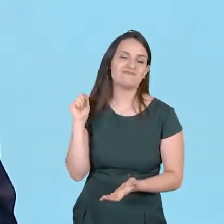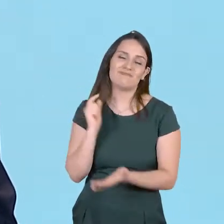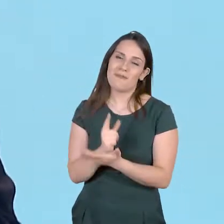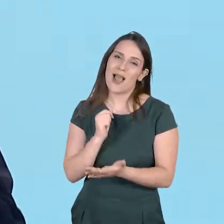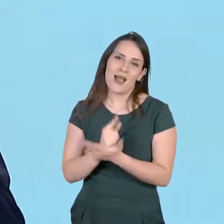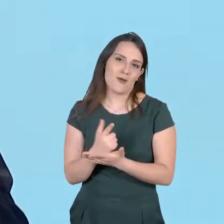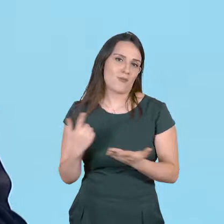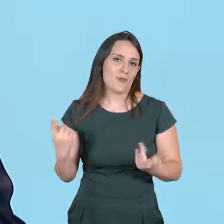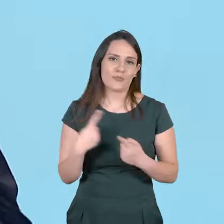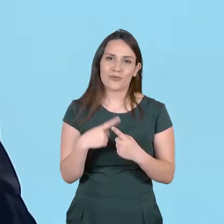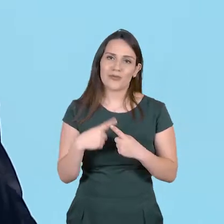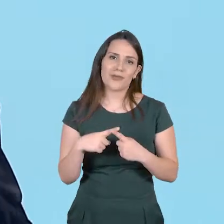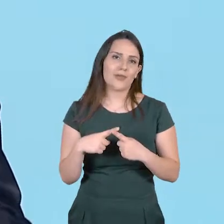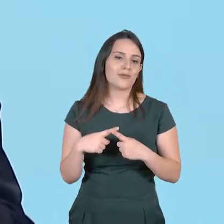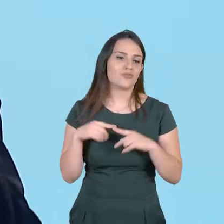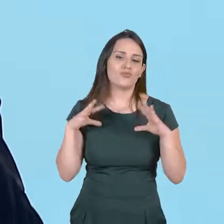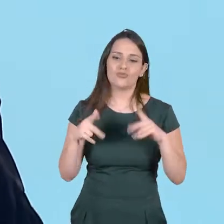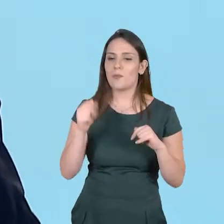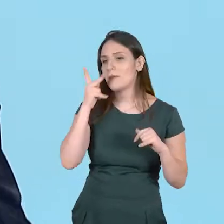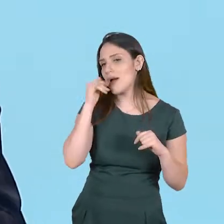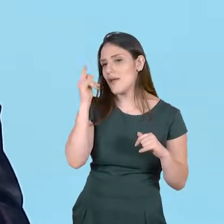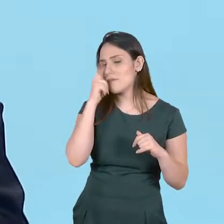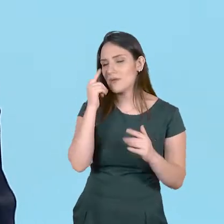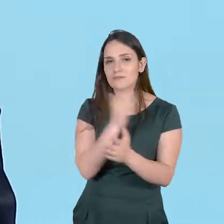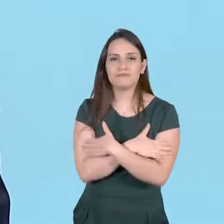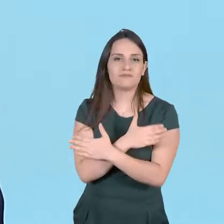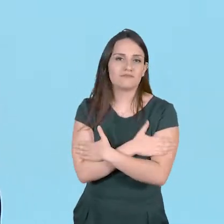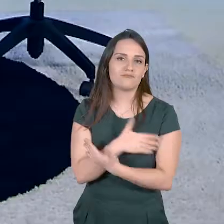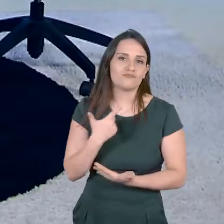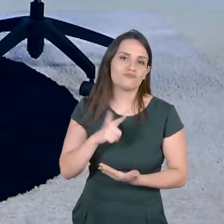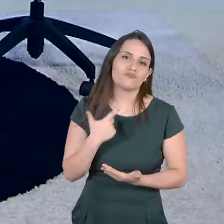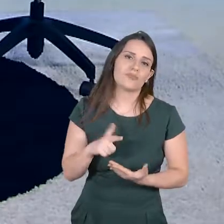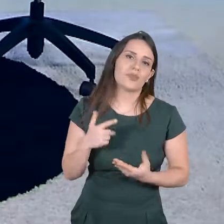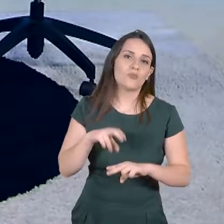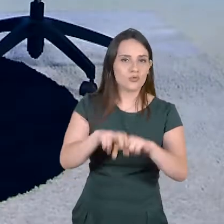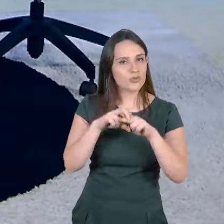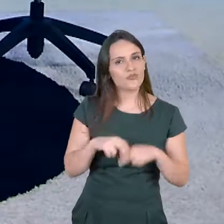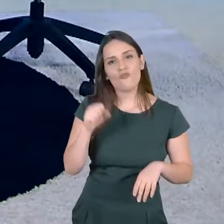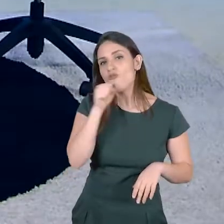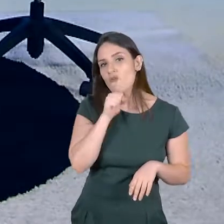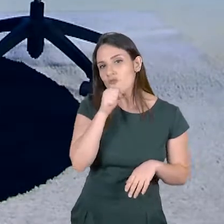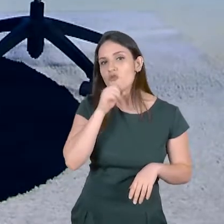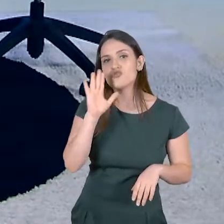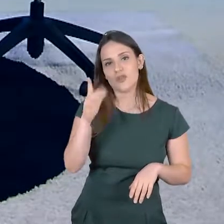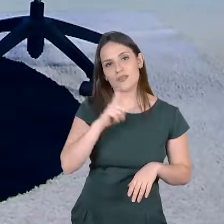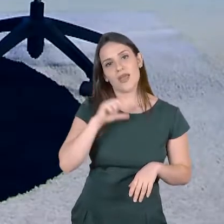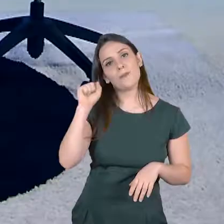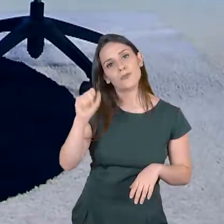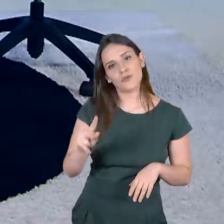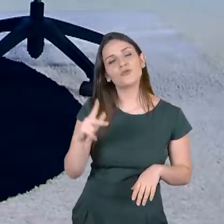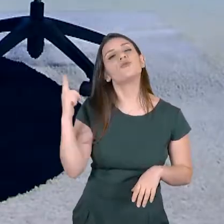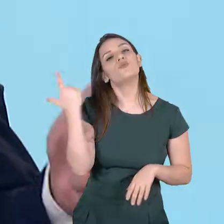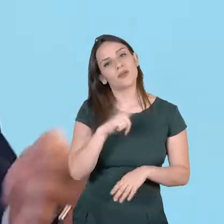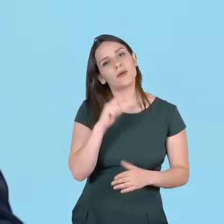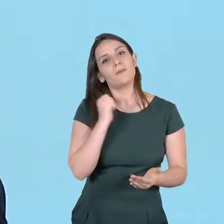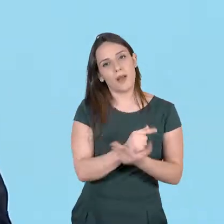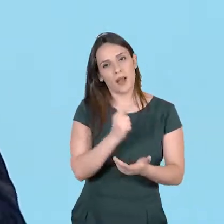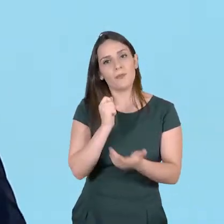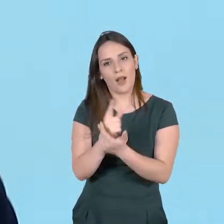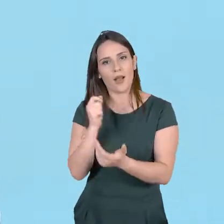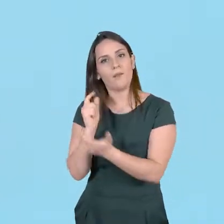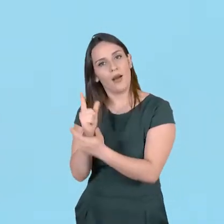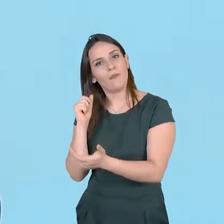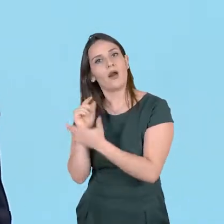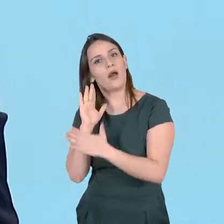em alta, que acaba segurando a onda dentro da família, né? Com a sua aposentadoriazinha, ela